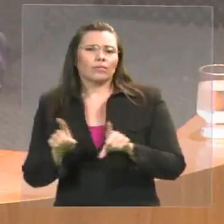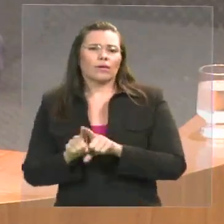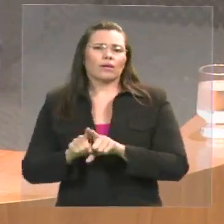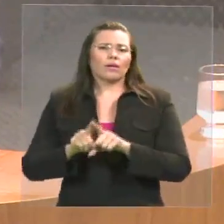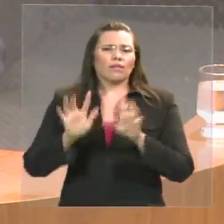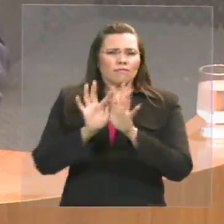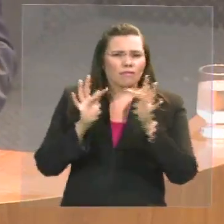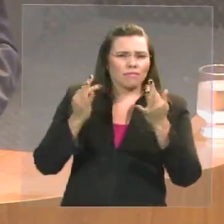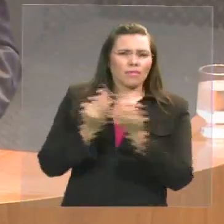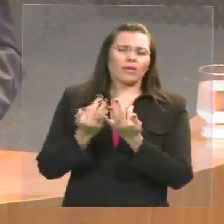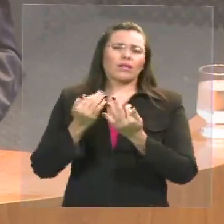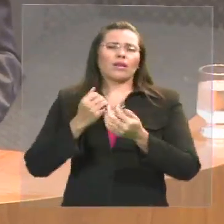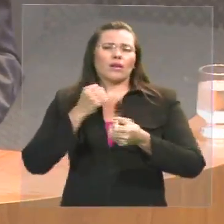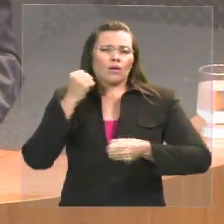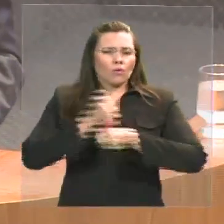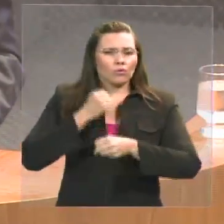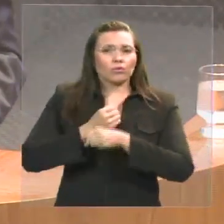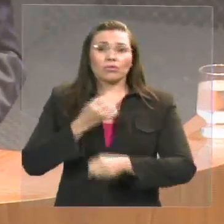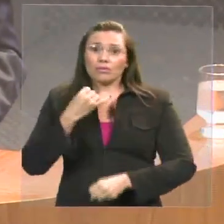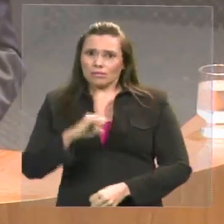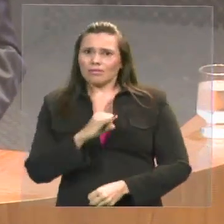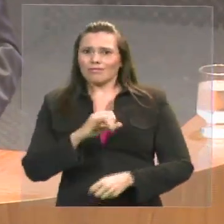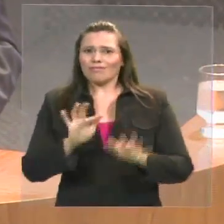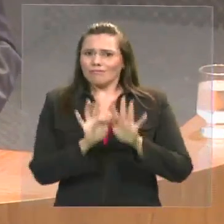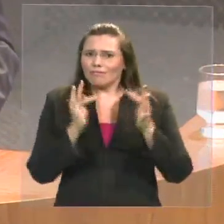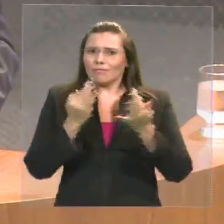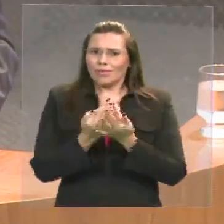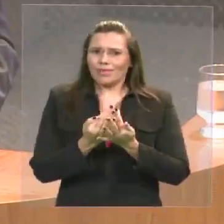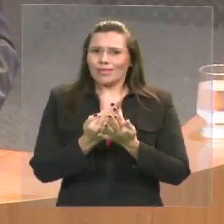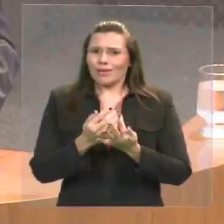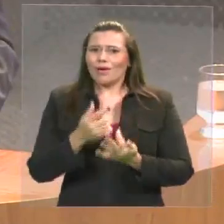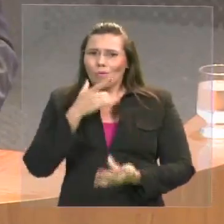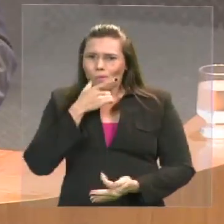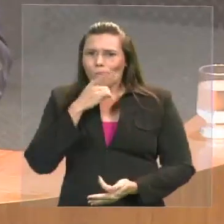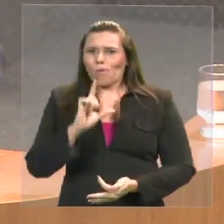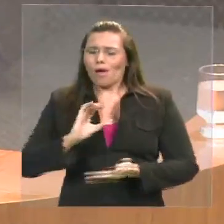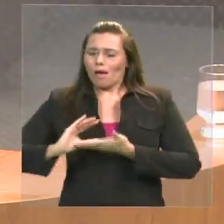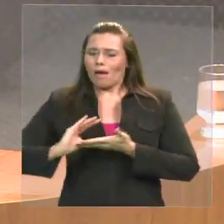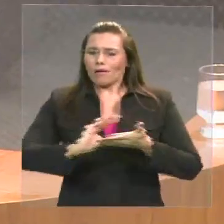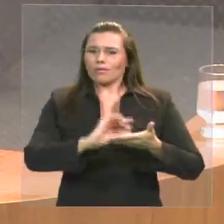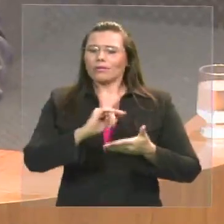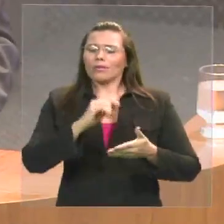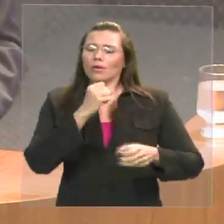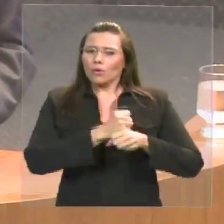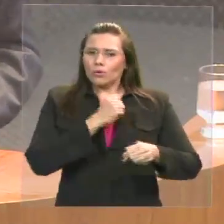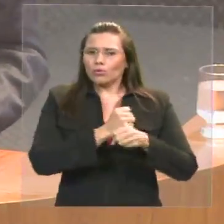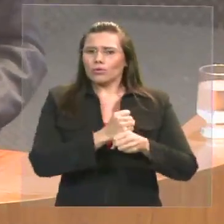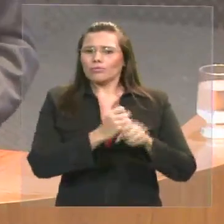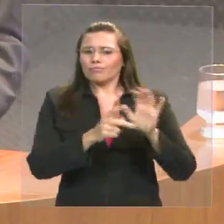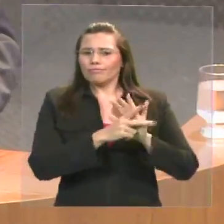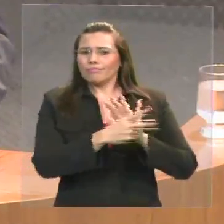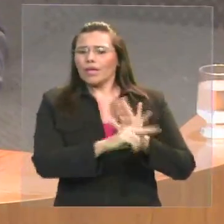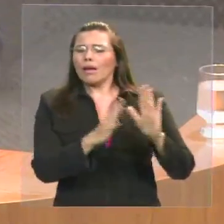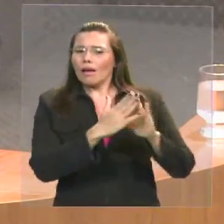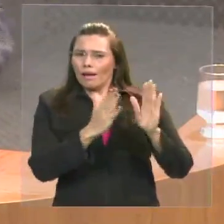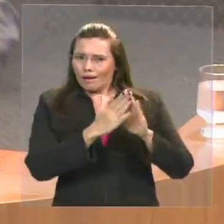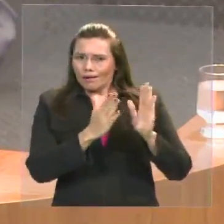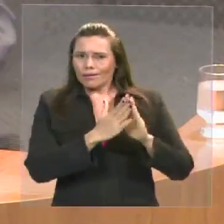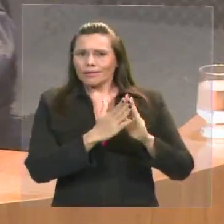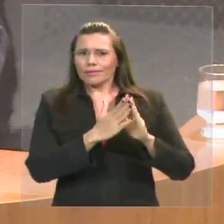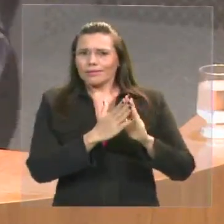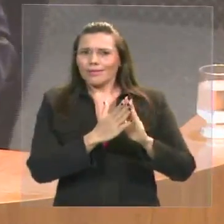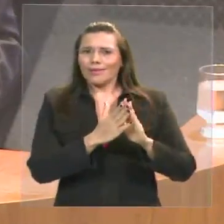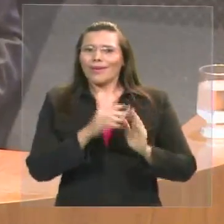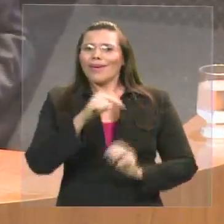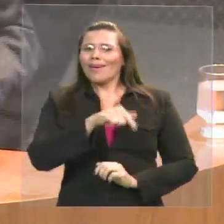pessoas construindo, mais postos de trabalho nós vamos ter no Maranhão. Isso é um fato. Então, destaco também que essas